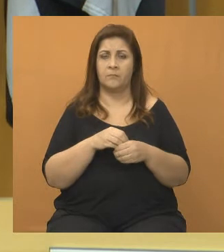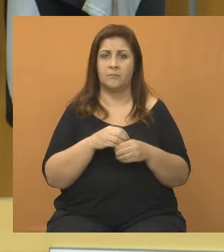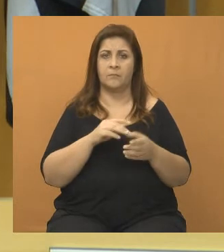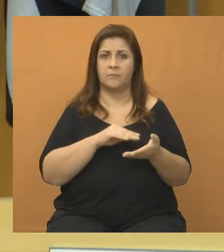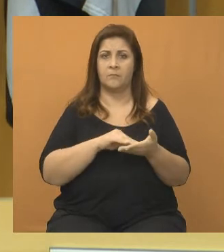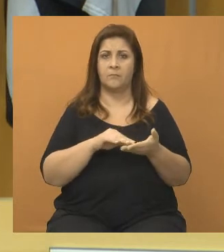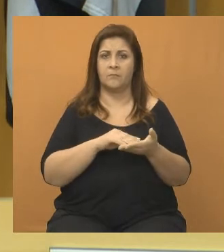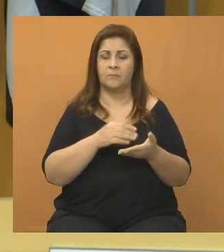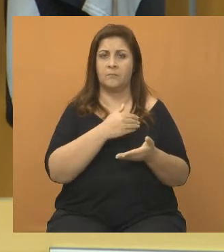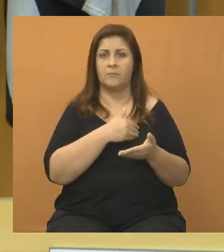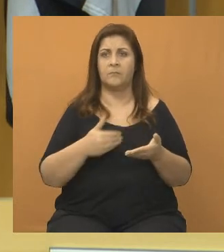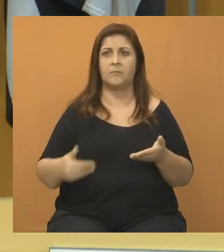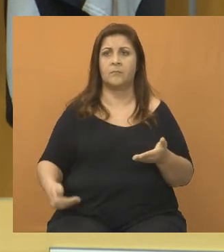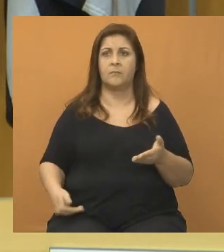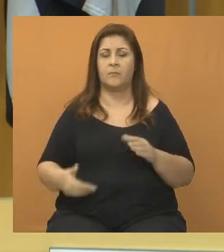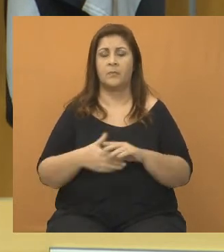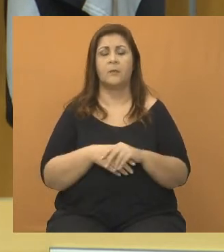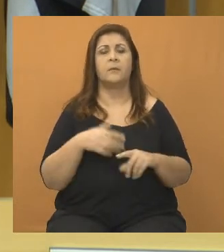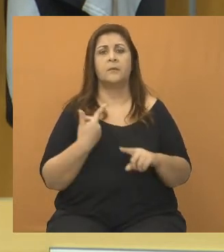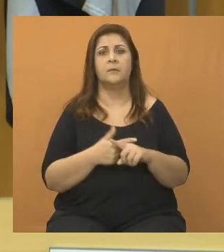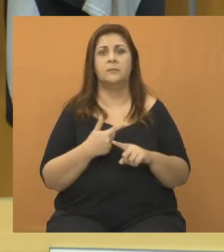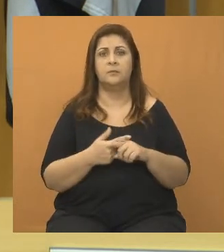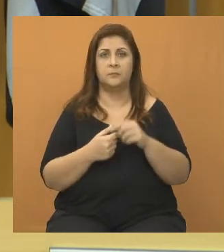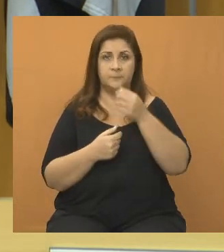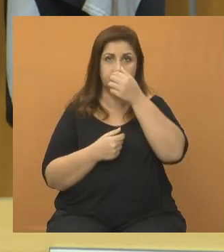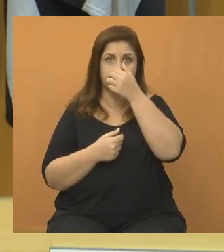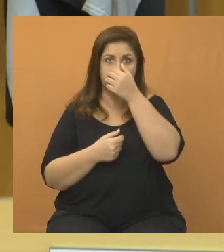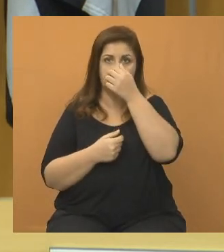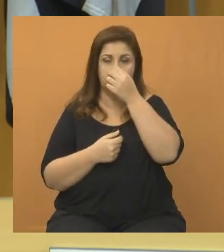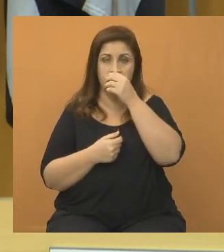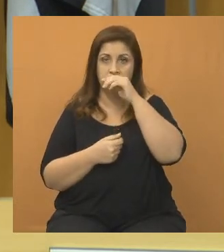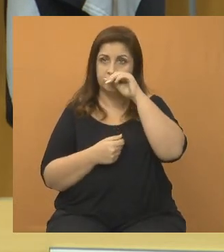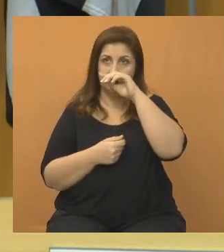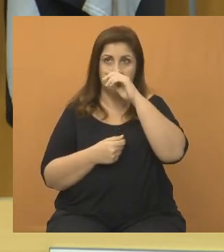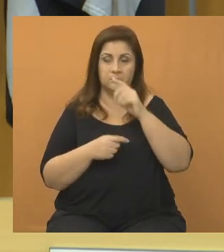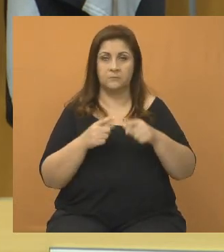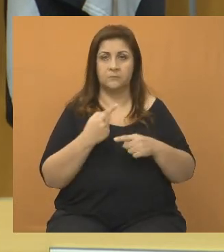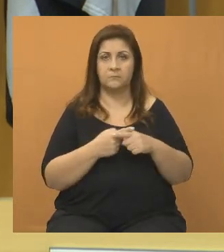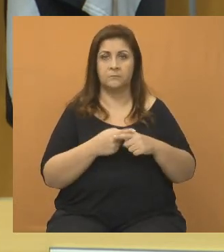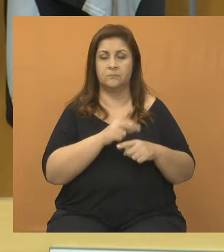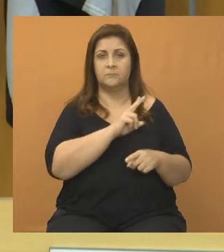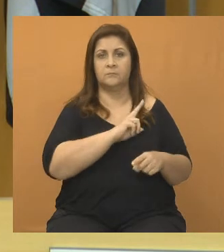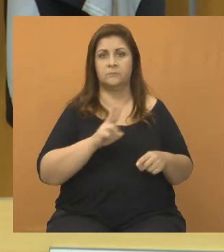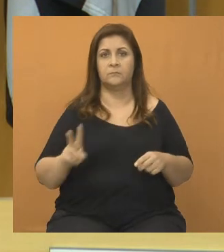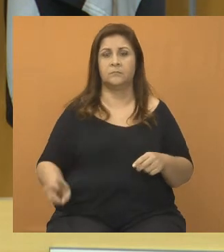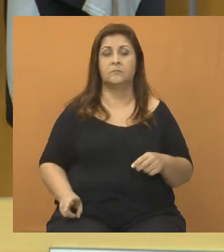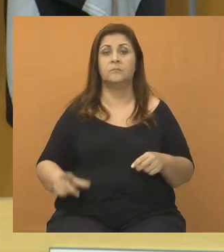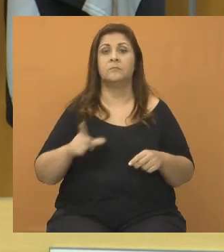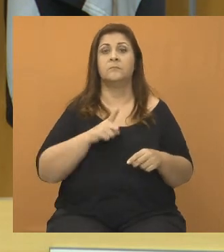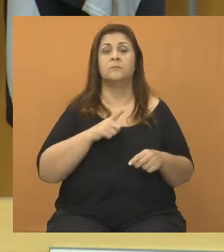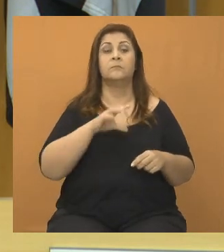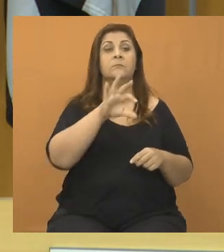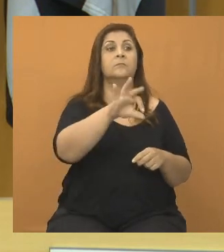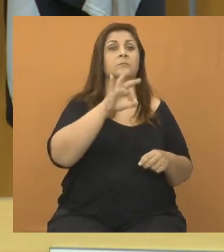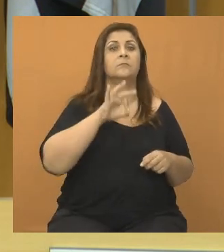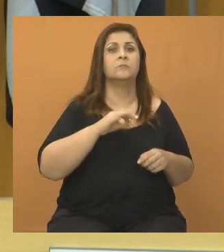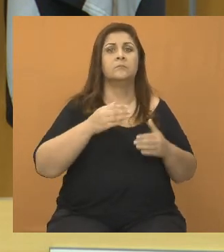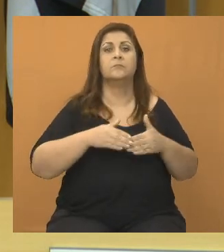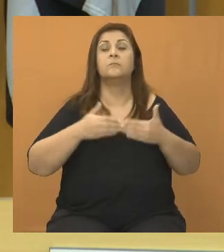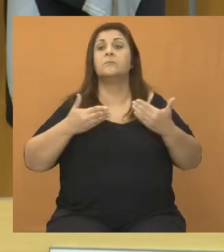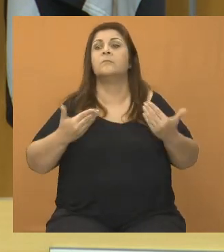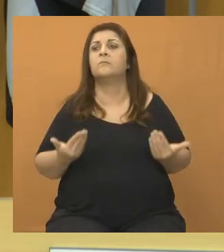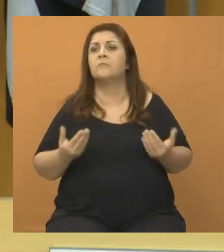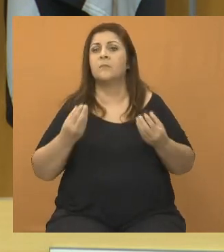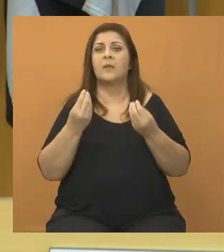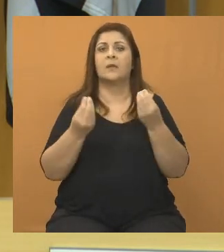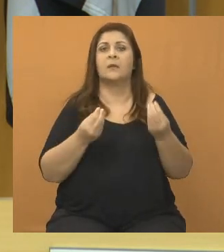que ele está dentro da Secretaria de Governo? Porque os vereadores terão a opção de escolher em quais demais áreas